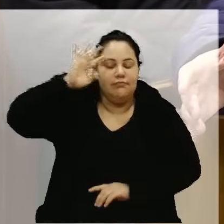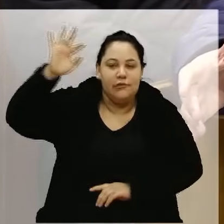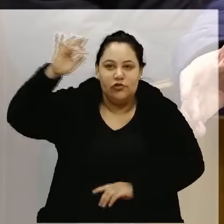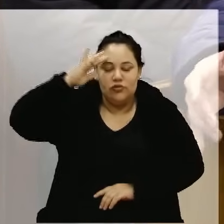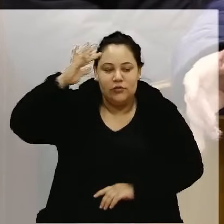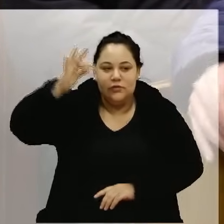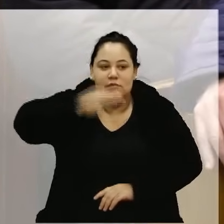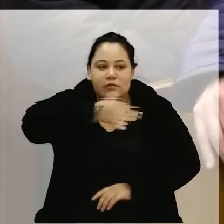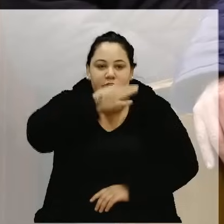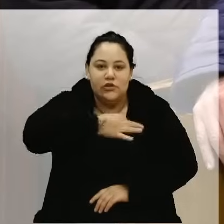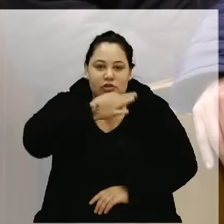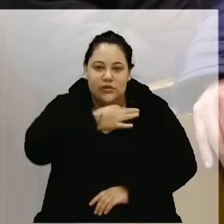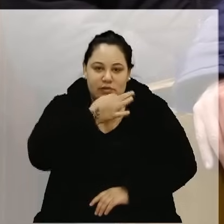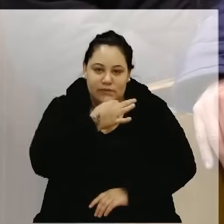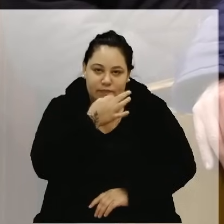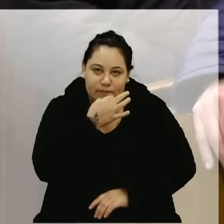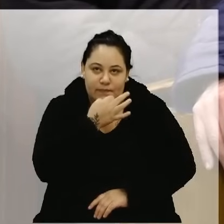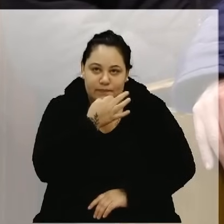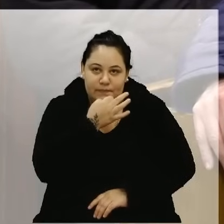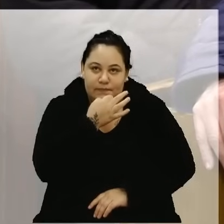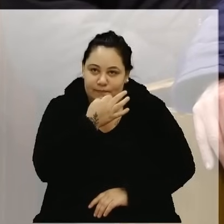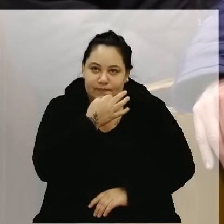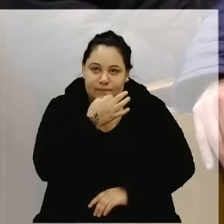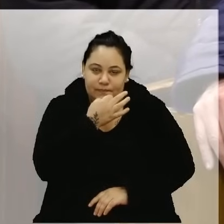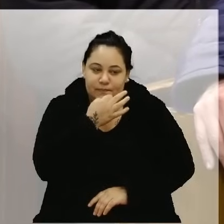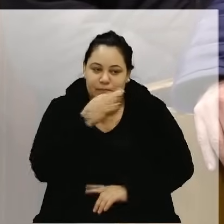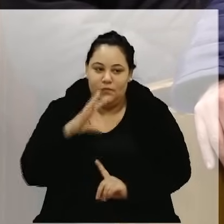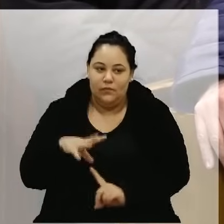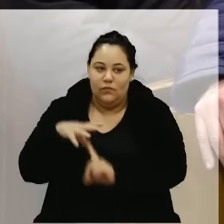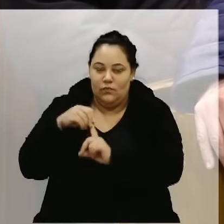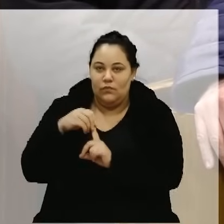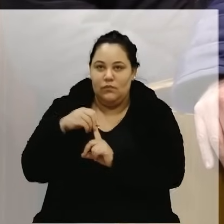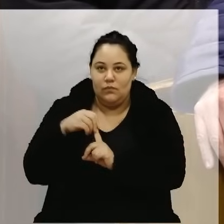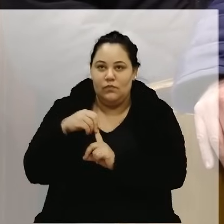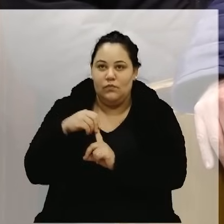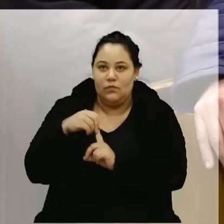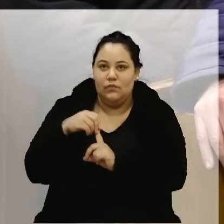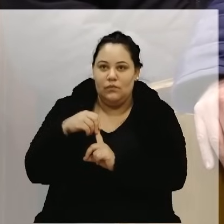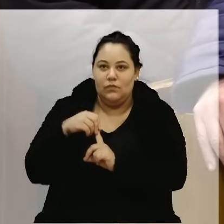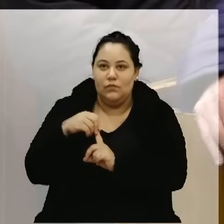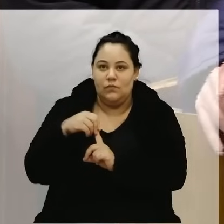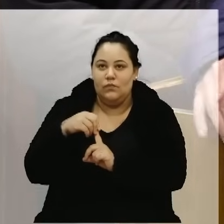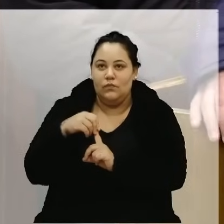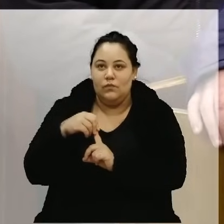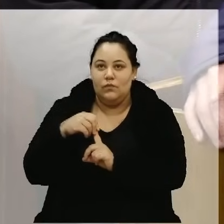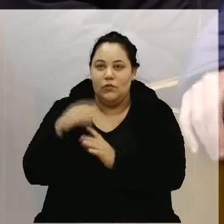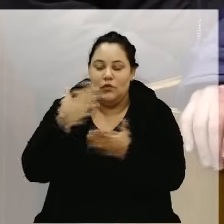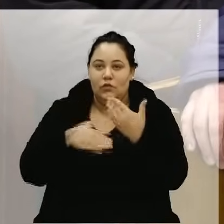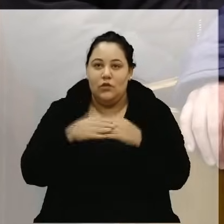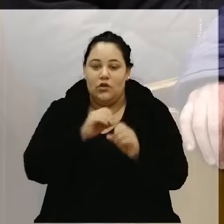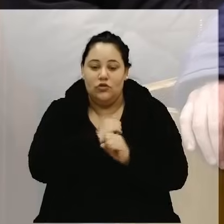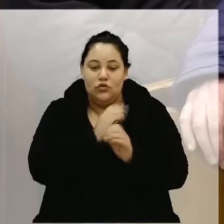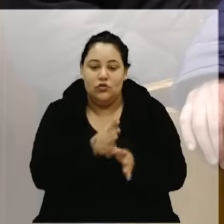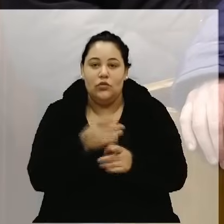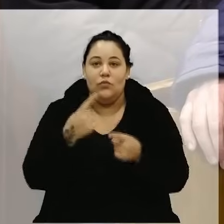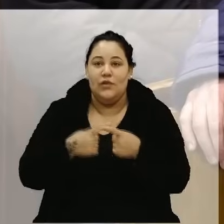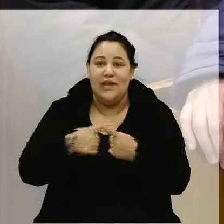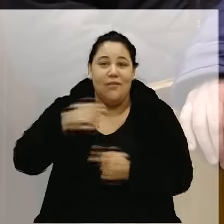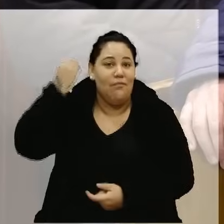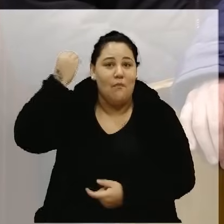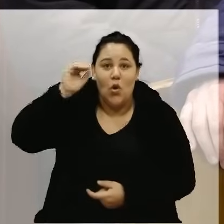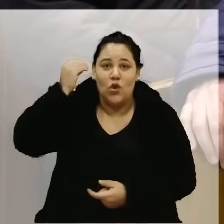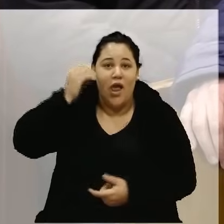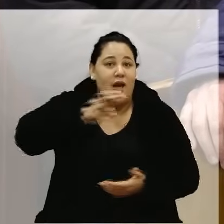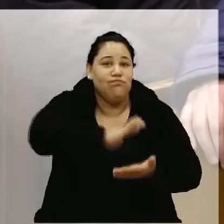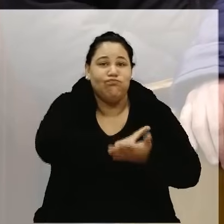humanitário servindo de base para todas as ações do estado do Rio Grande do Sul, porque Porto Alegre está colapsada,